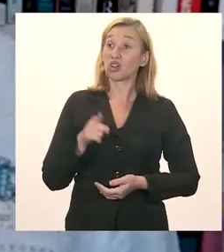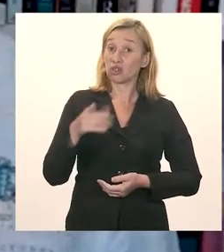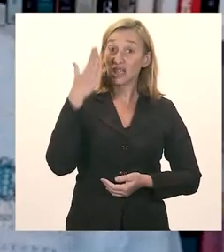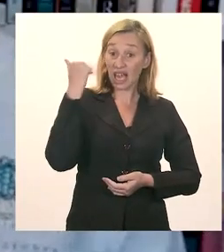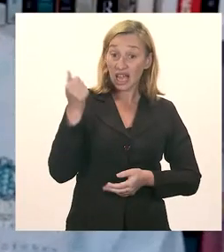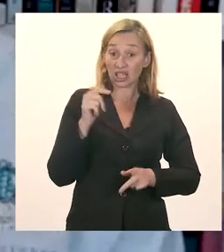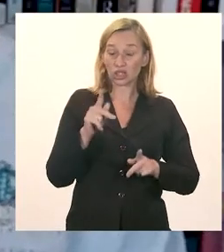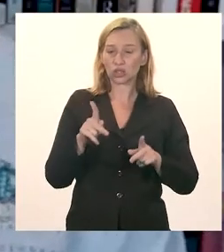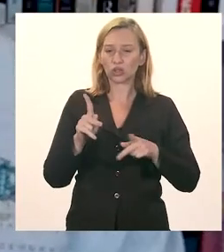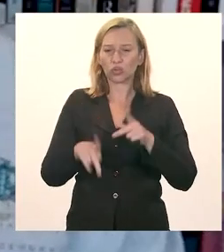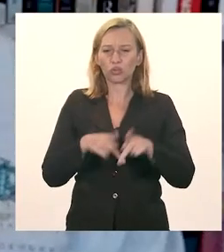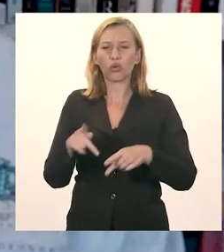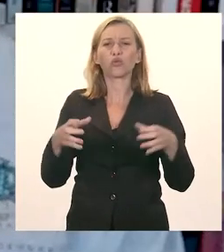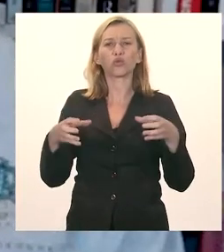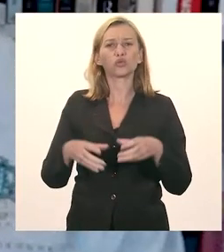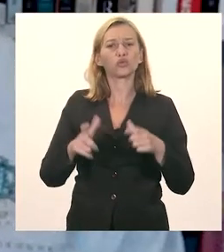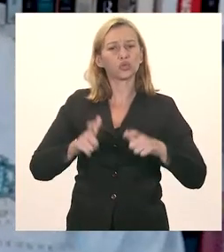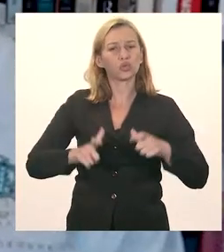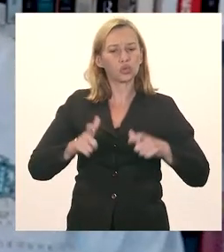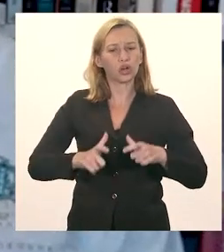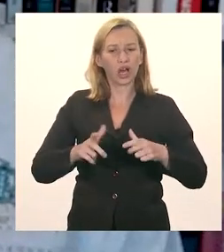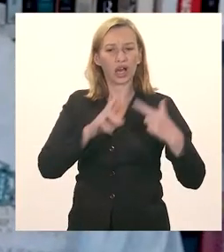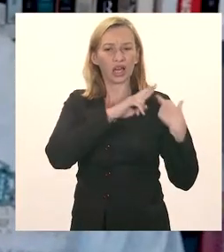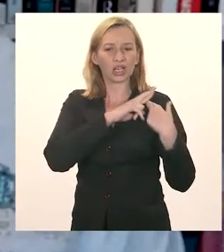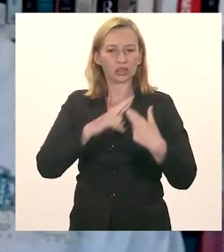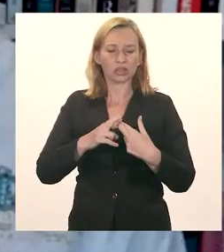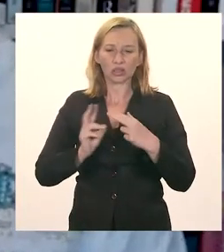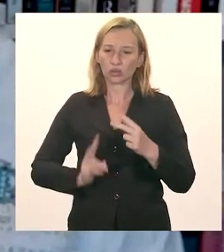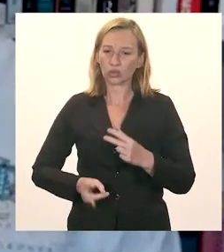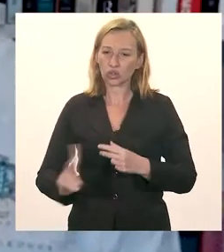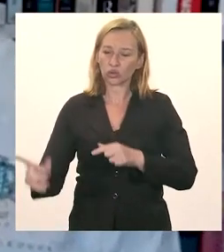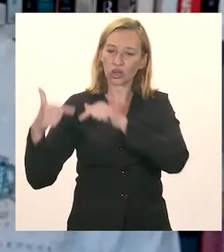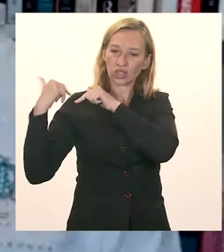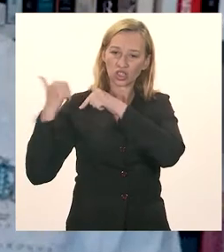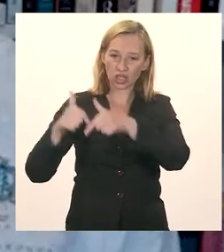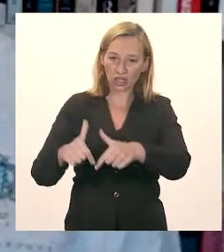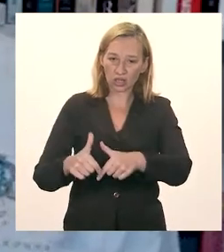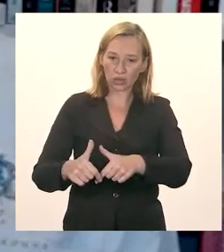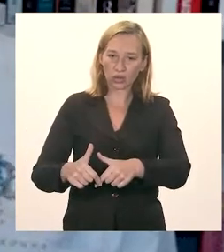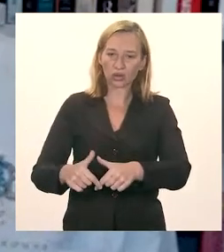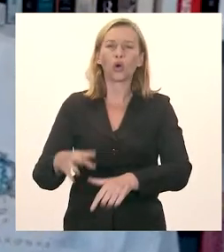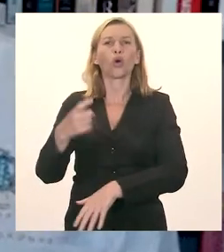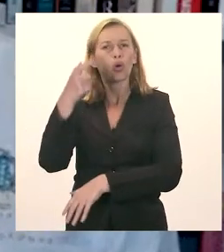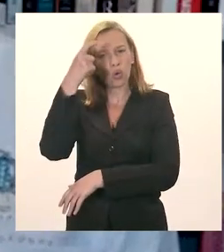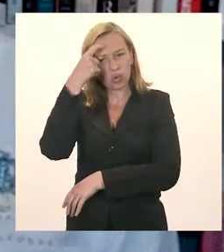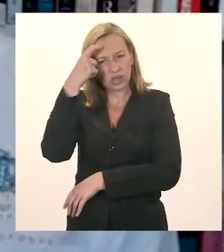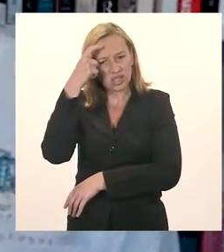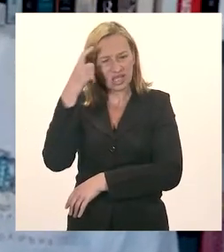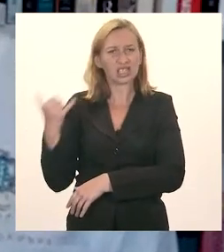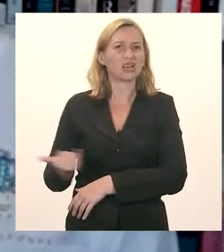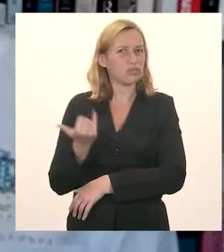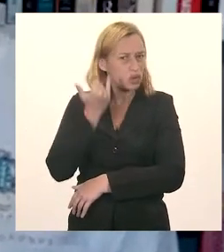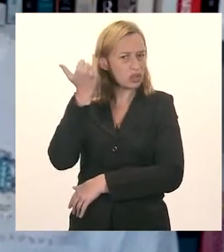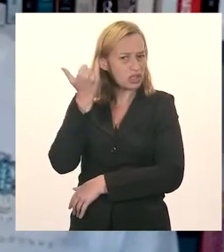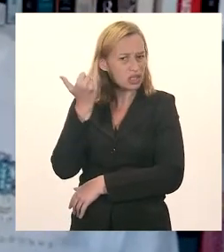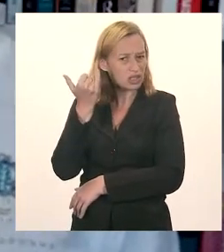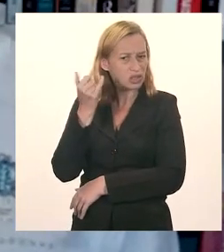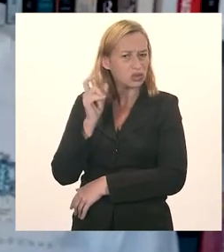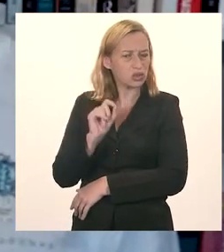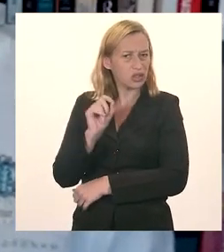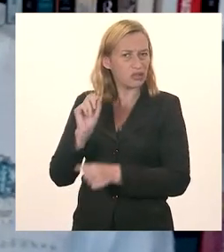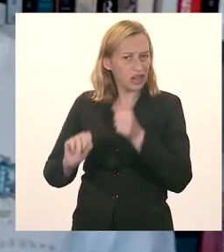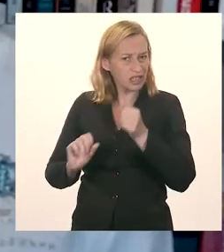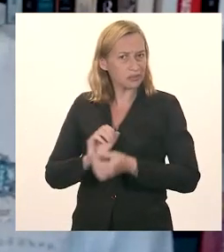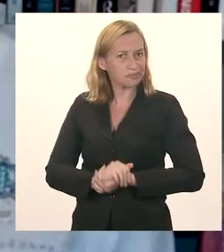E você acha que a população local, responsável por manter essas tradições, tem consciência da importância do que